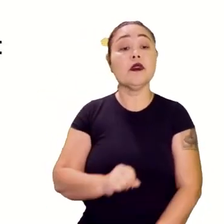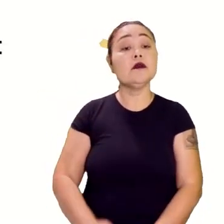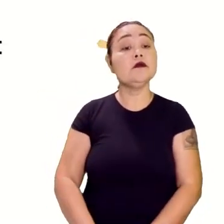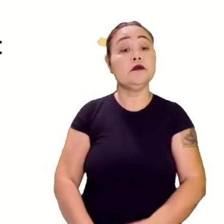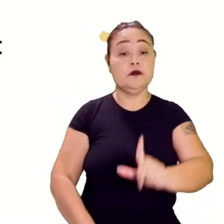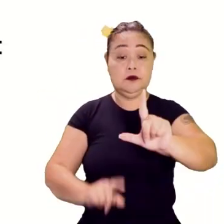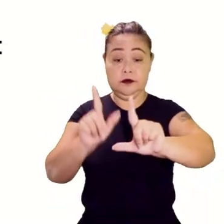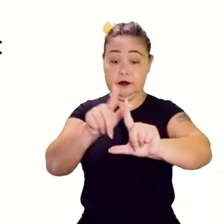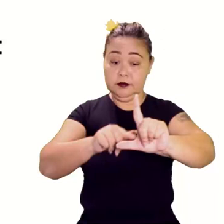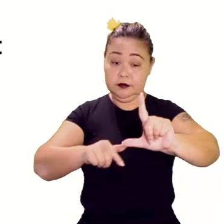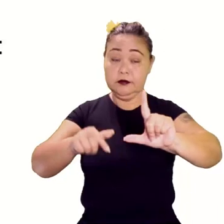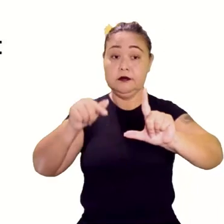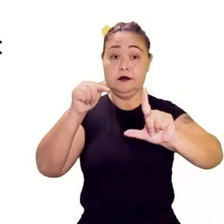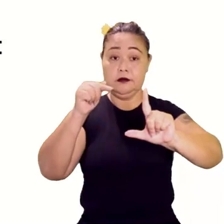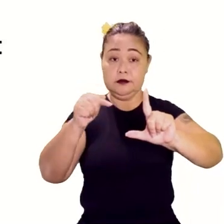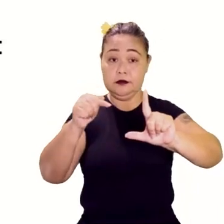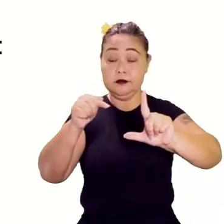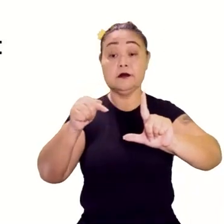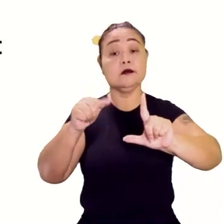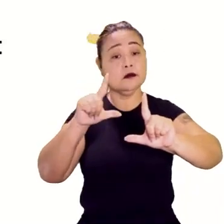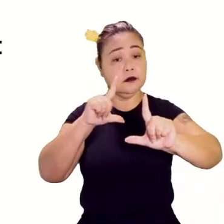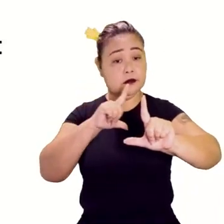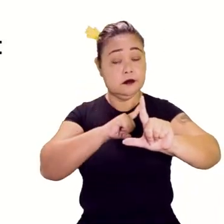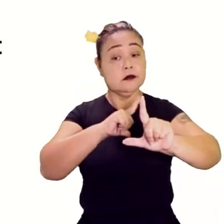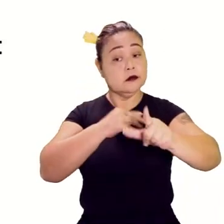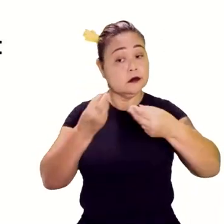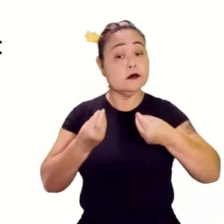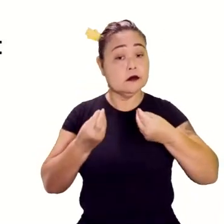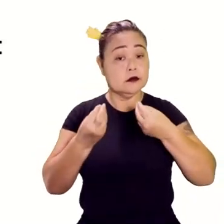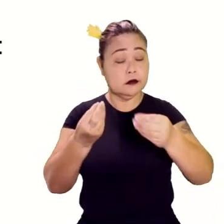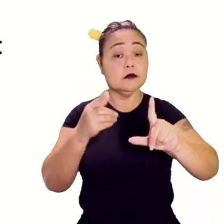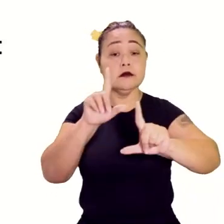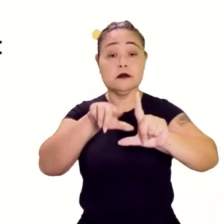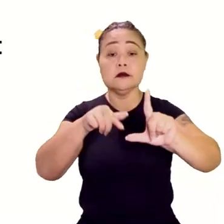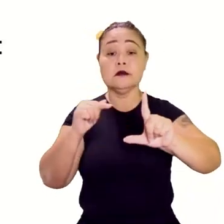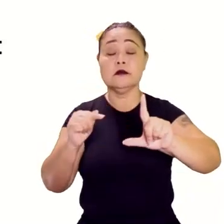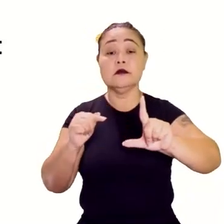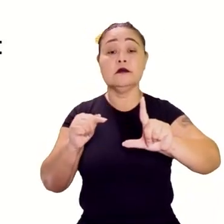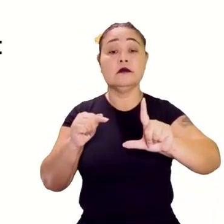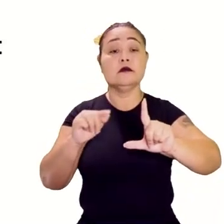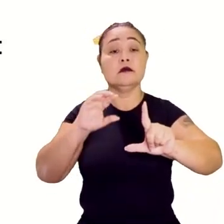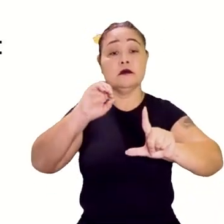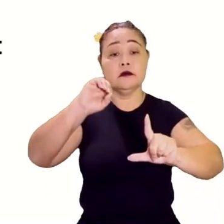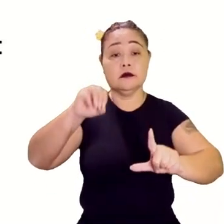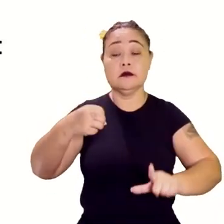então. O log de 7, ele vai dar. O problema vai te dizer quem é o log de 7.